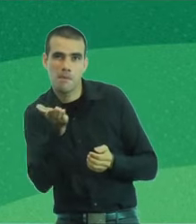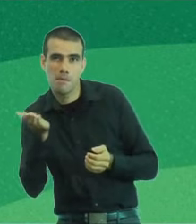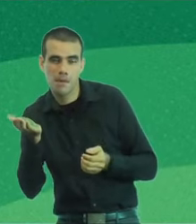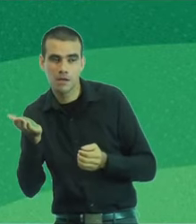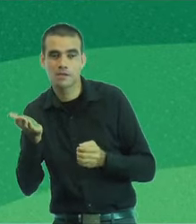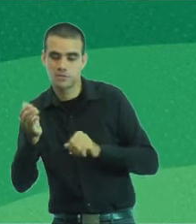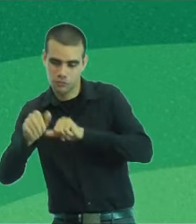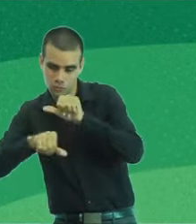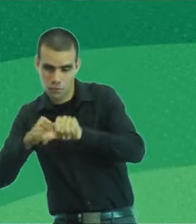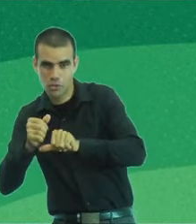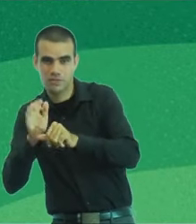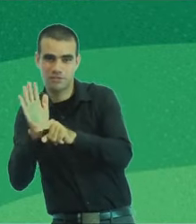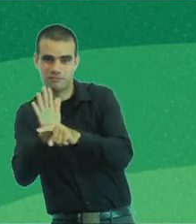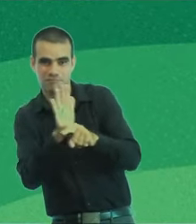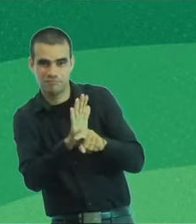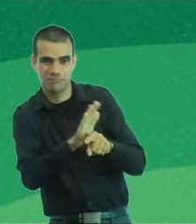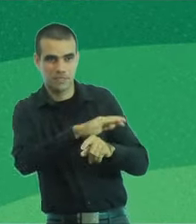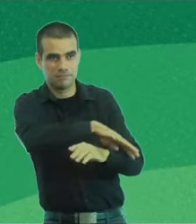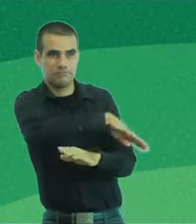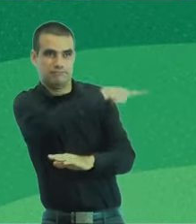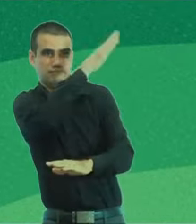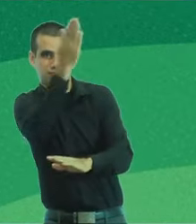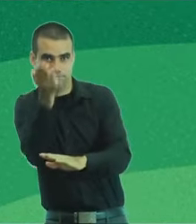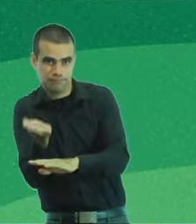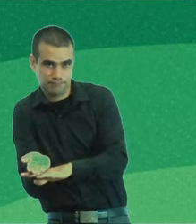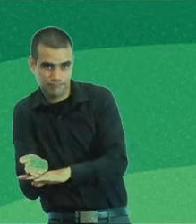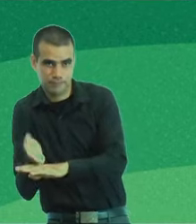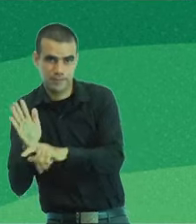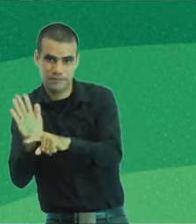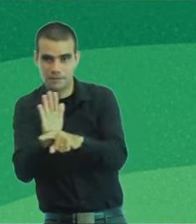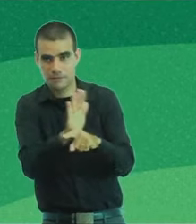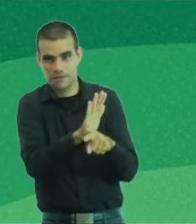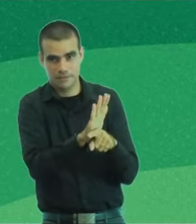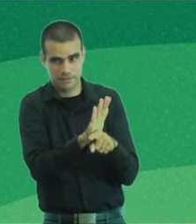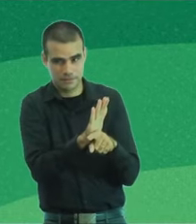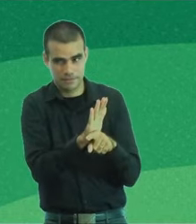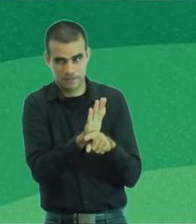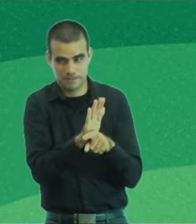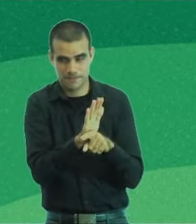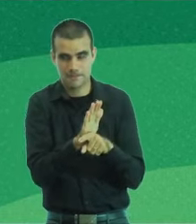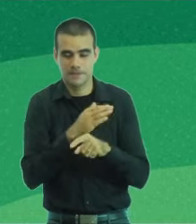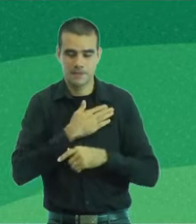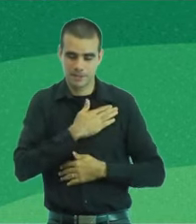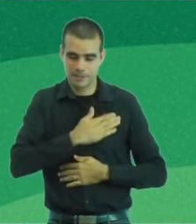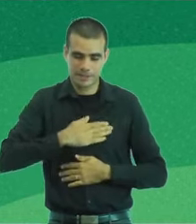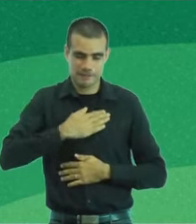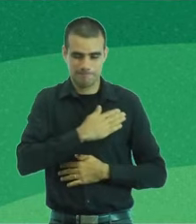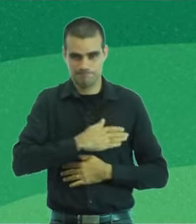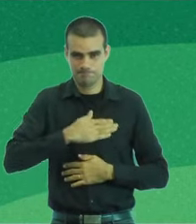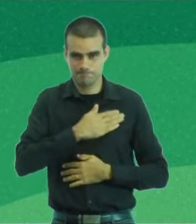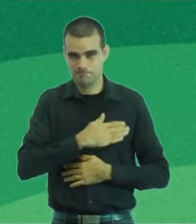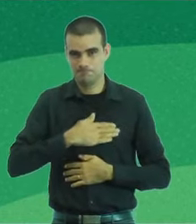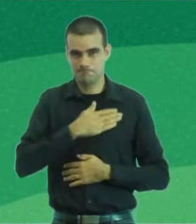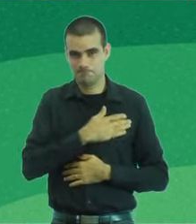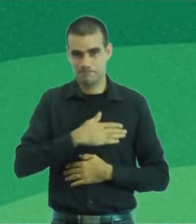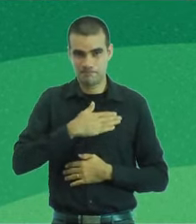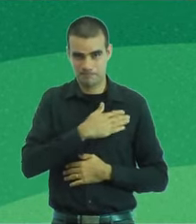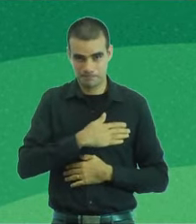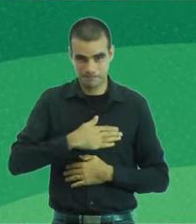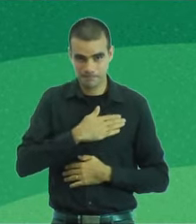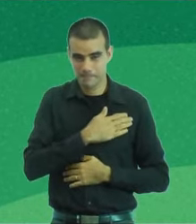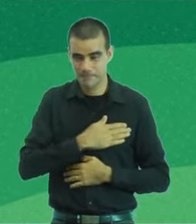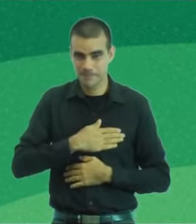em tempo integral é muito gratificante saber que